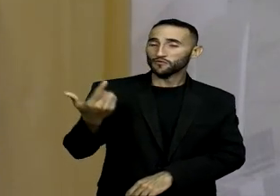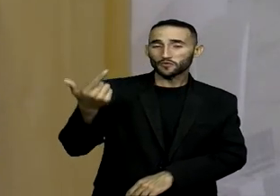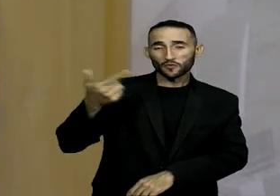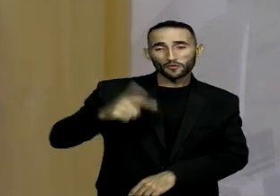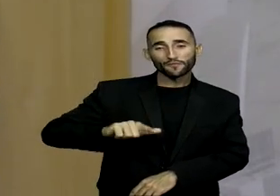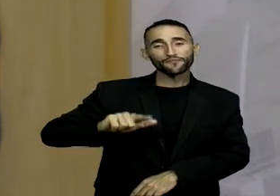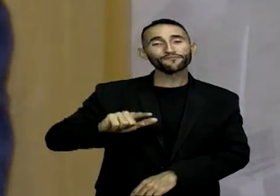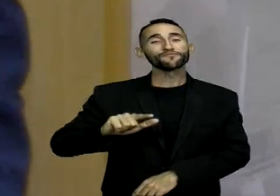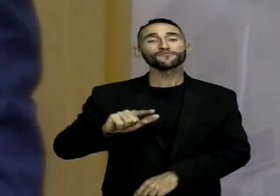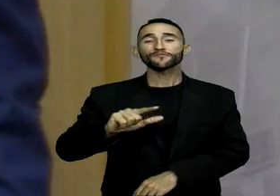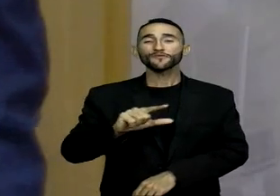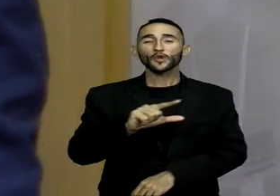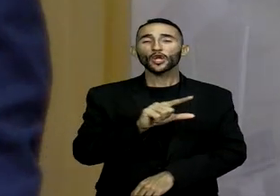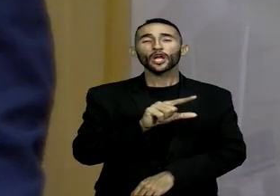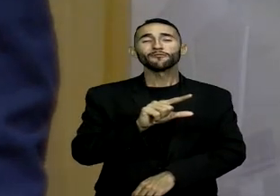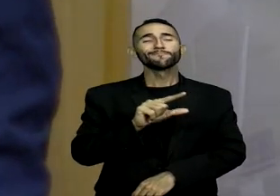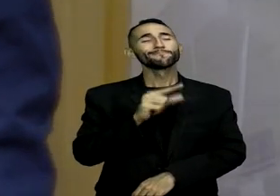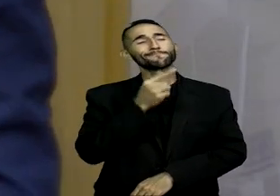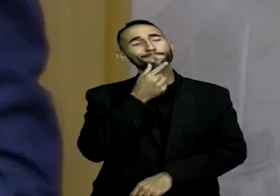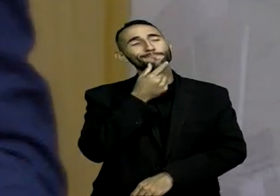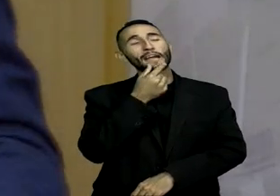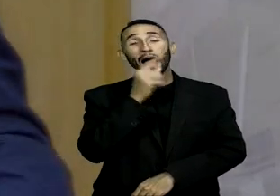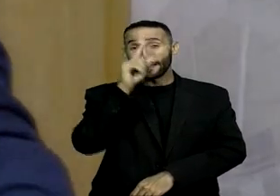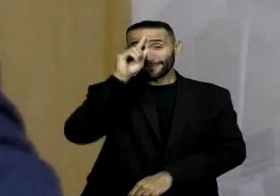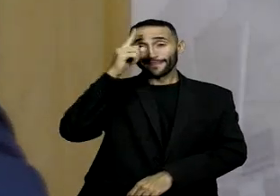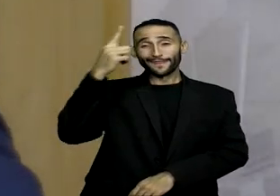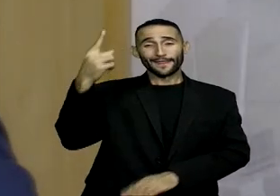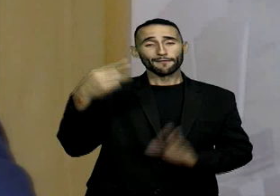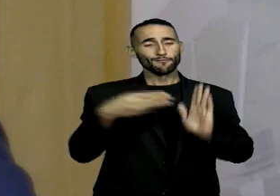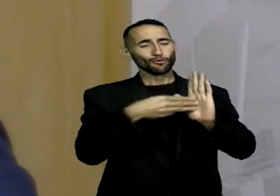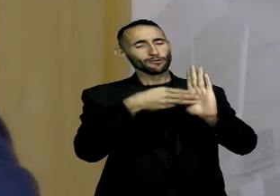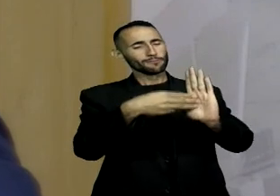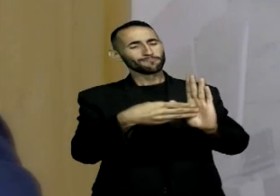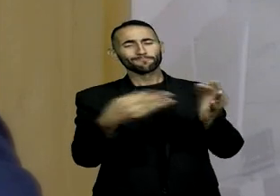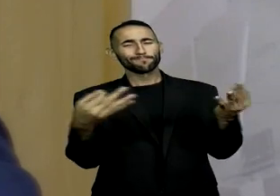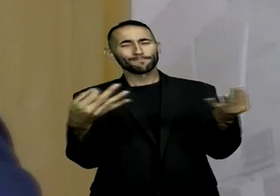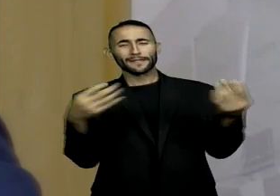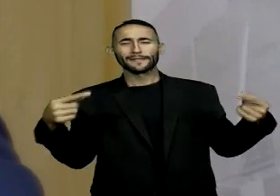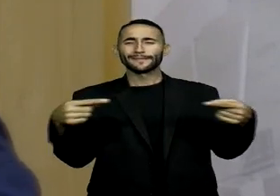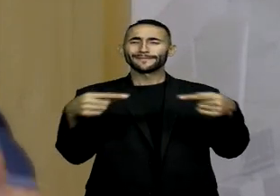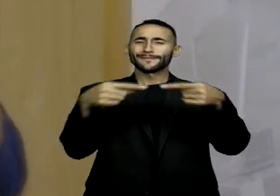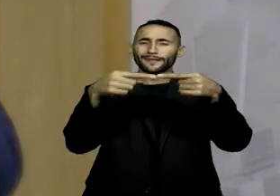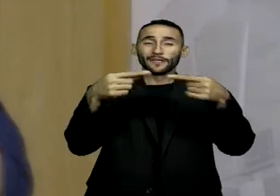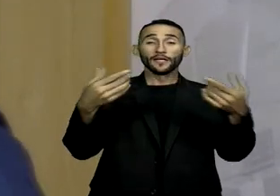apresentar uma moção muito assertiva, onde estamos aqui